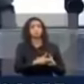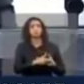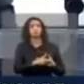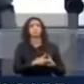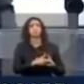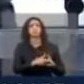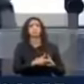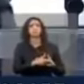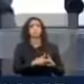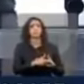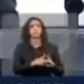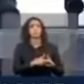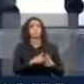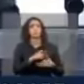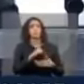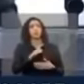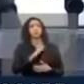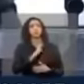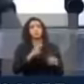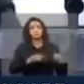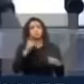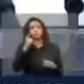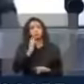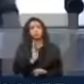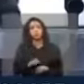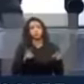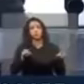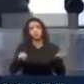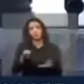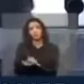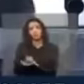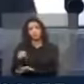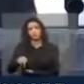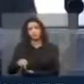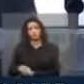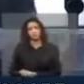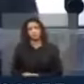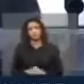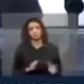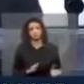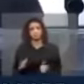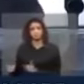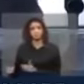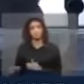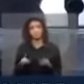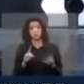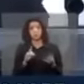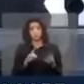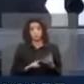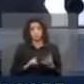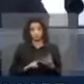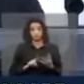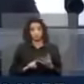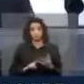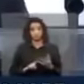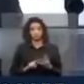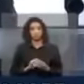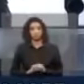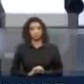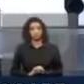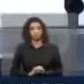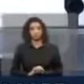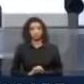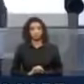quanto à questão em discussão. Por fim, em quarto e último lugar, diante dos